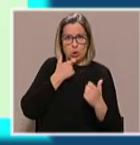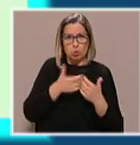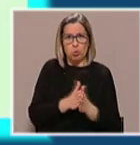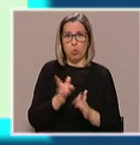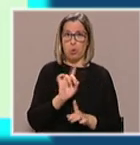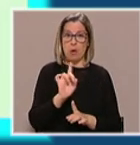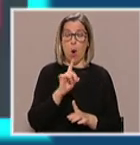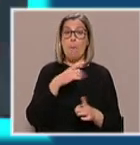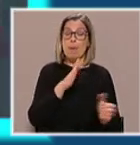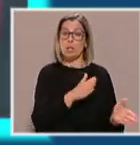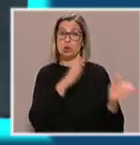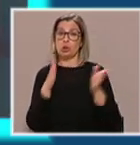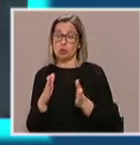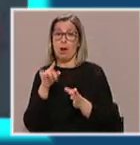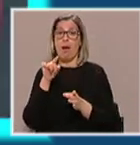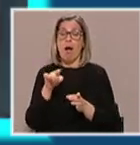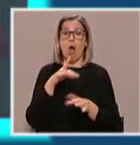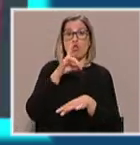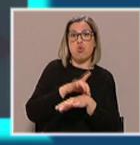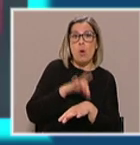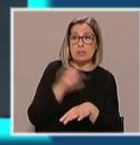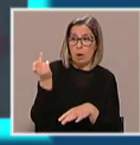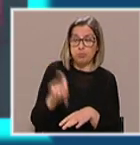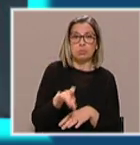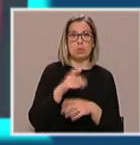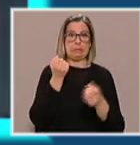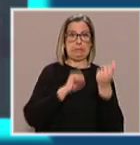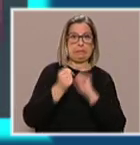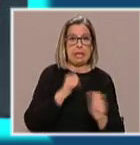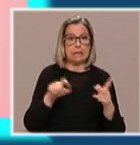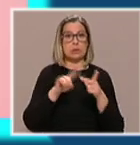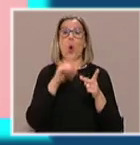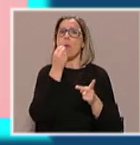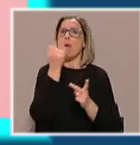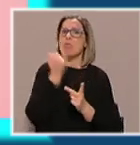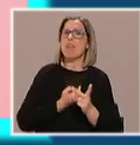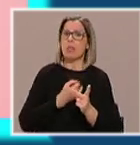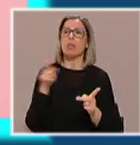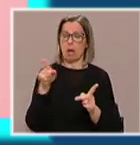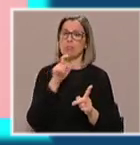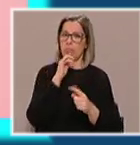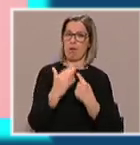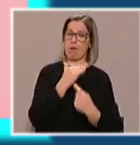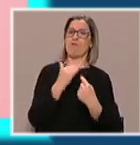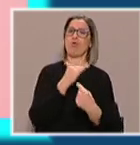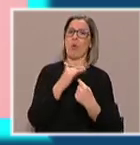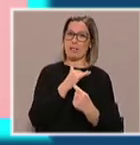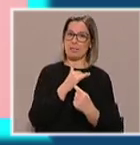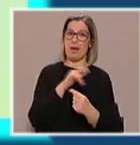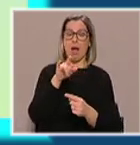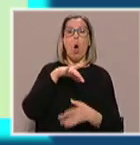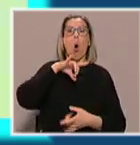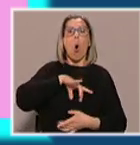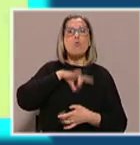doença, o stress e mesmo uma dieta pode prejudicar essa função reguladora, alterando a quantidade de hormonas que as glândulas segregam